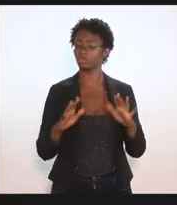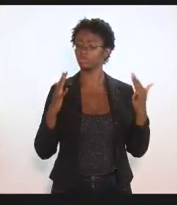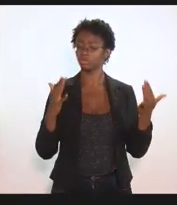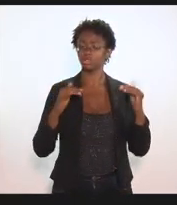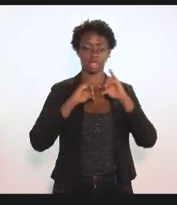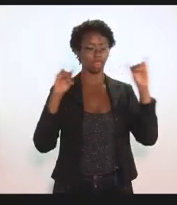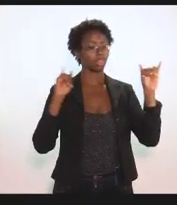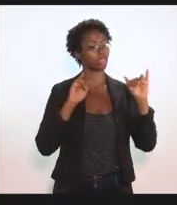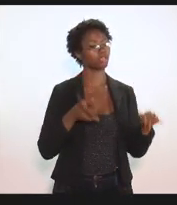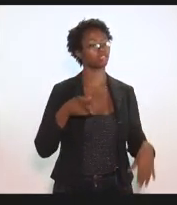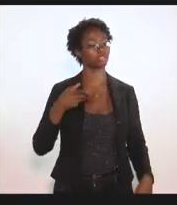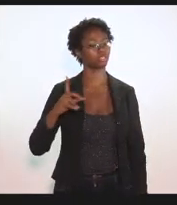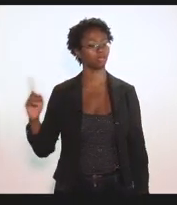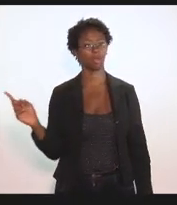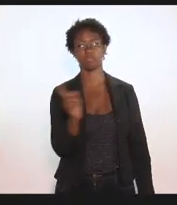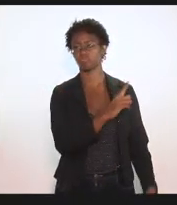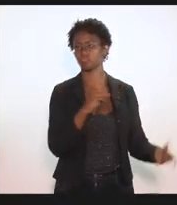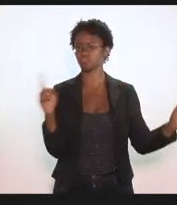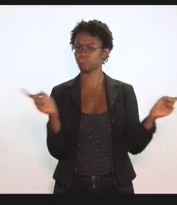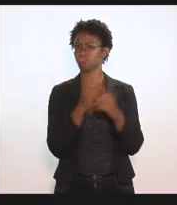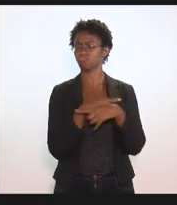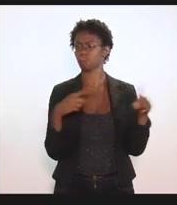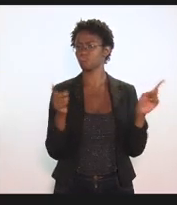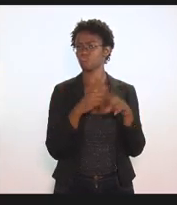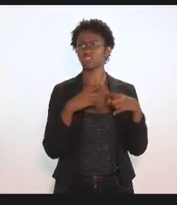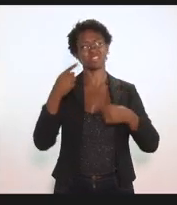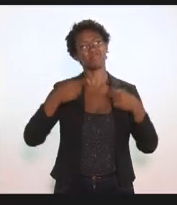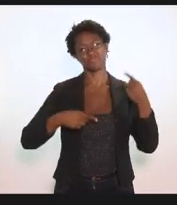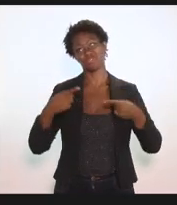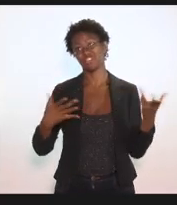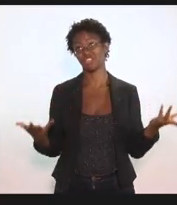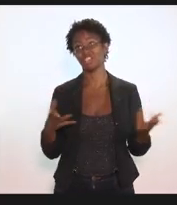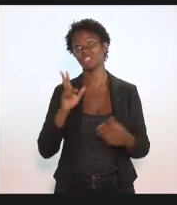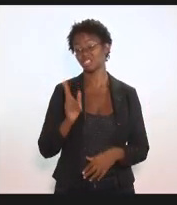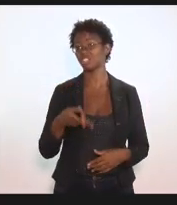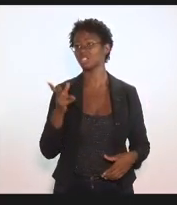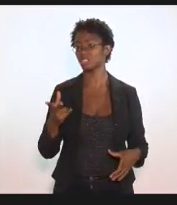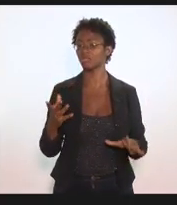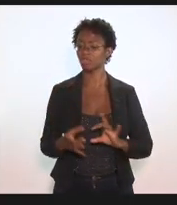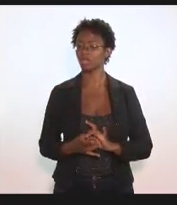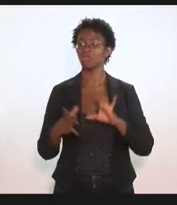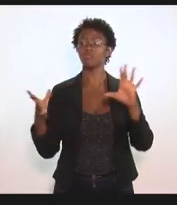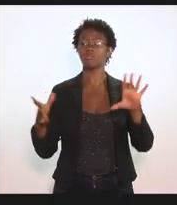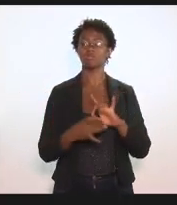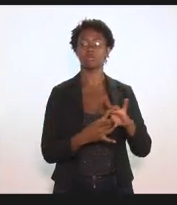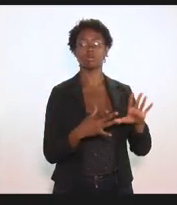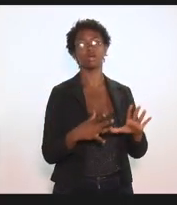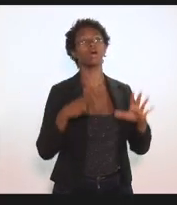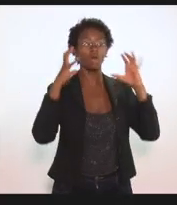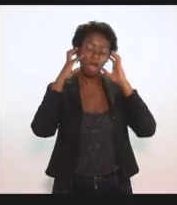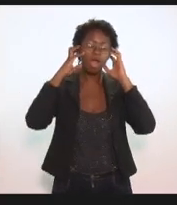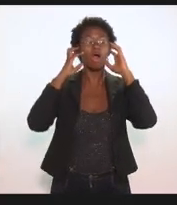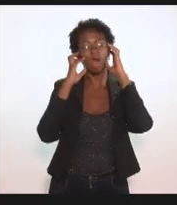gente sempre passa ali e eles sempre concedem gentilmente a Rádio Saara para a gente poder